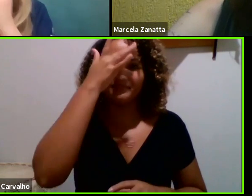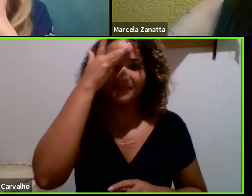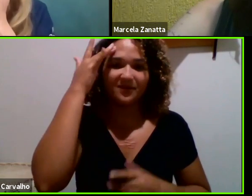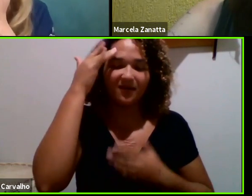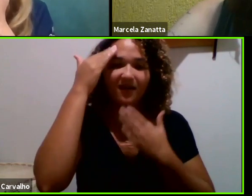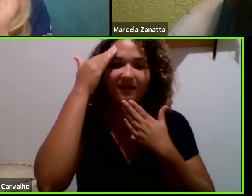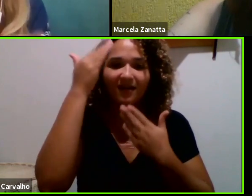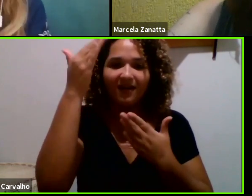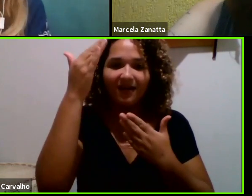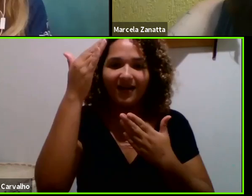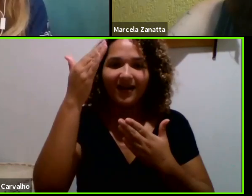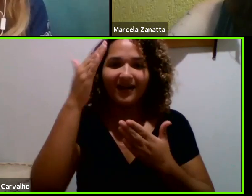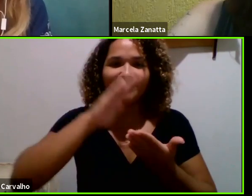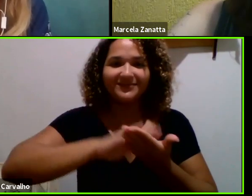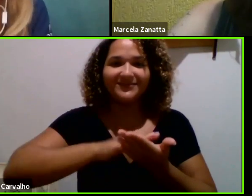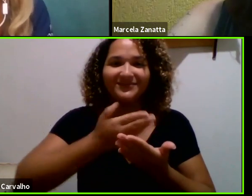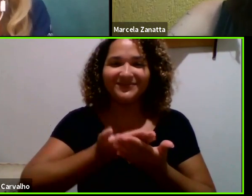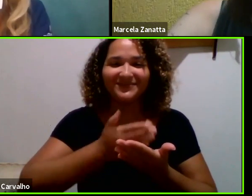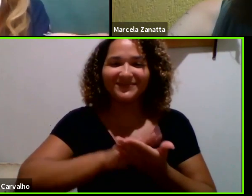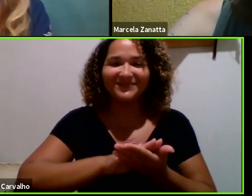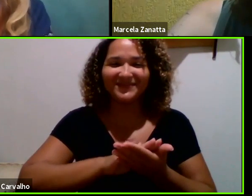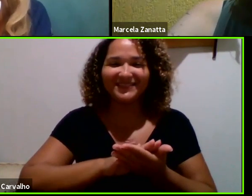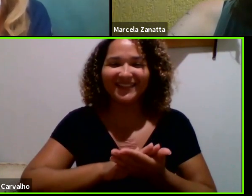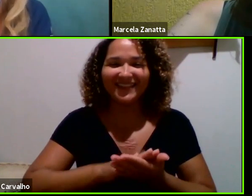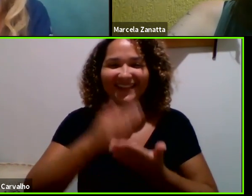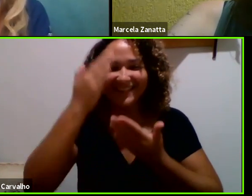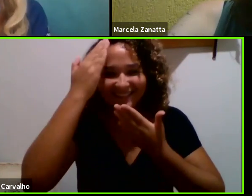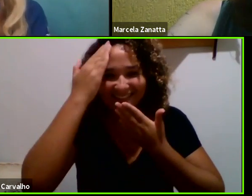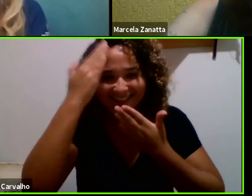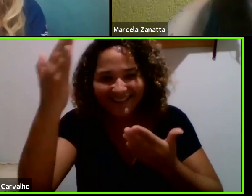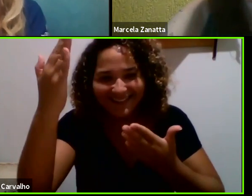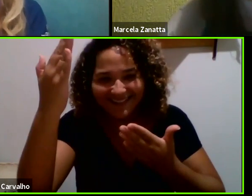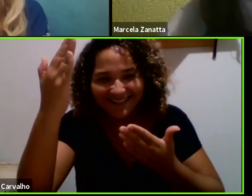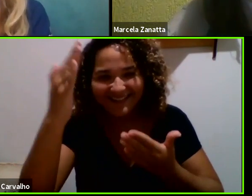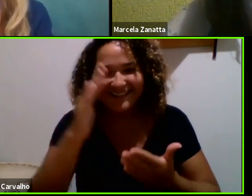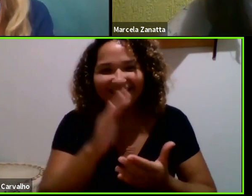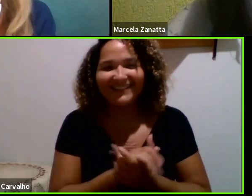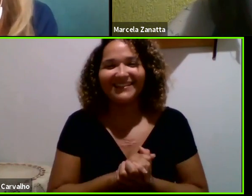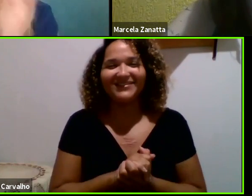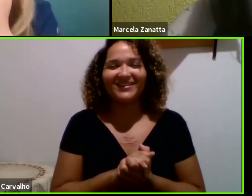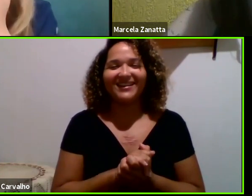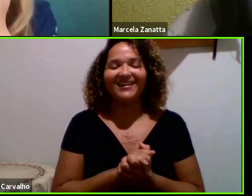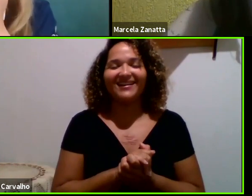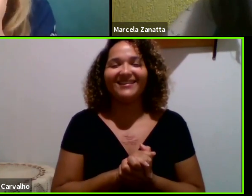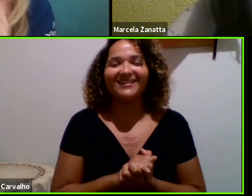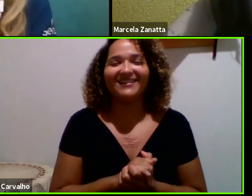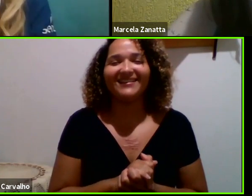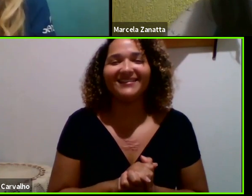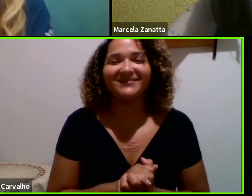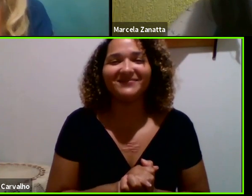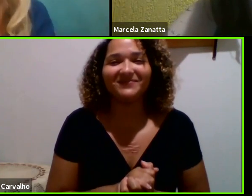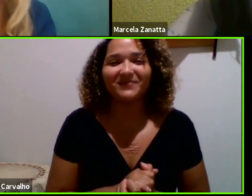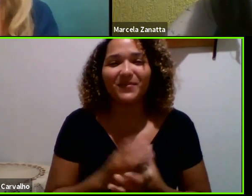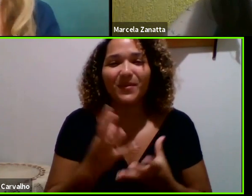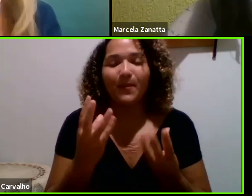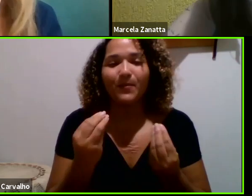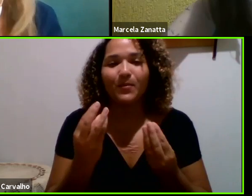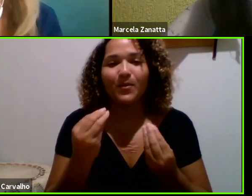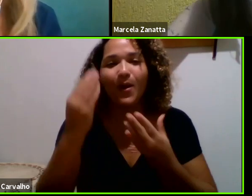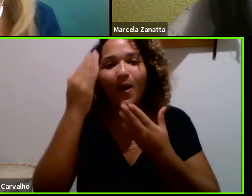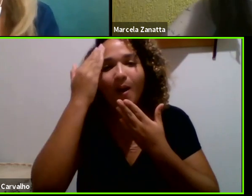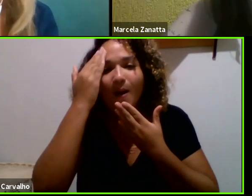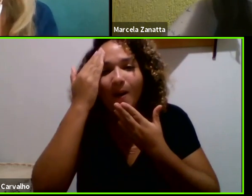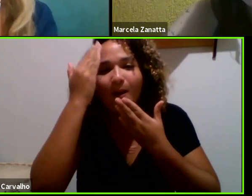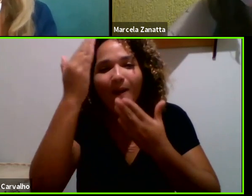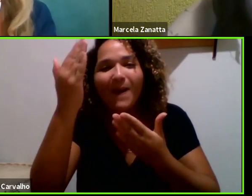todos. Nádia, muito obrigada por você também estar conosco. Noelle, muito obrigada. O seu parto